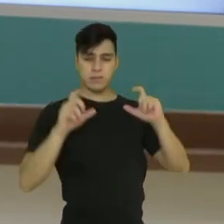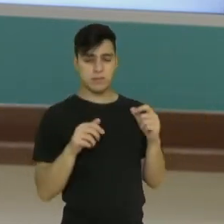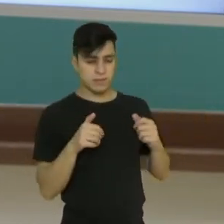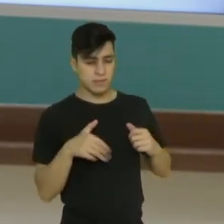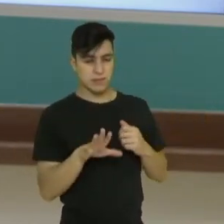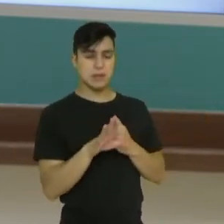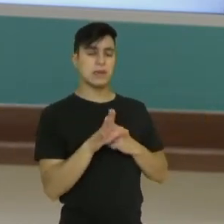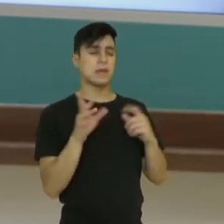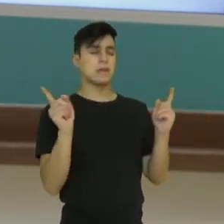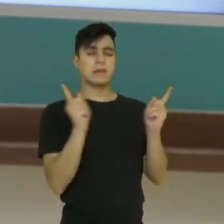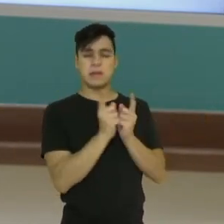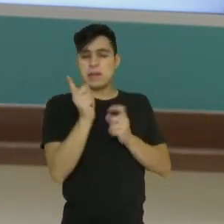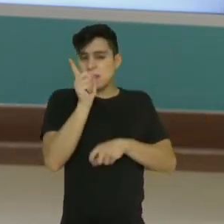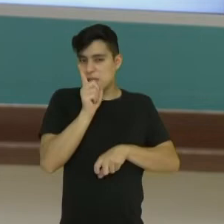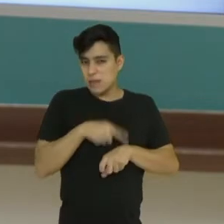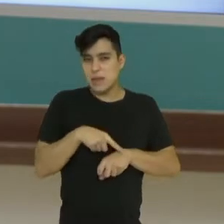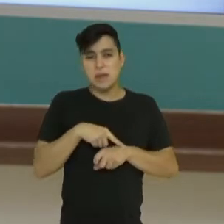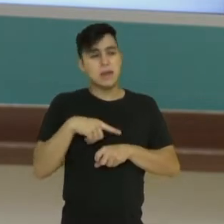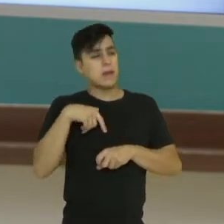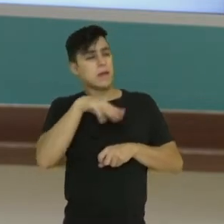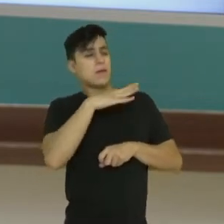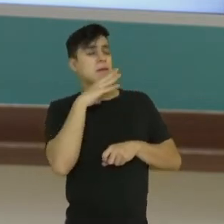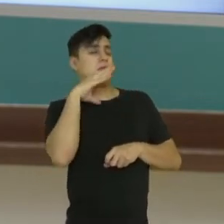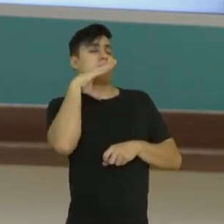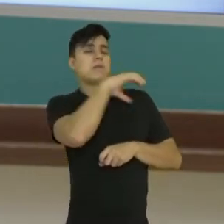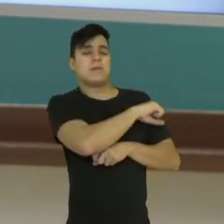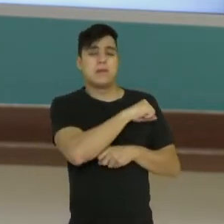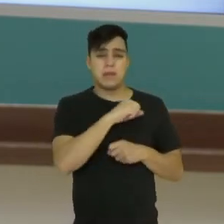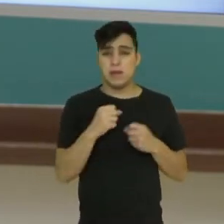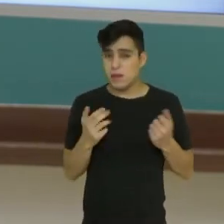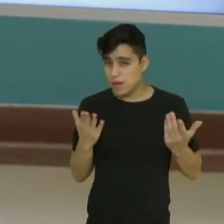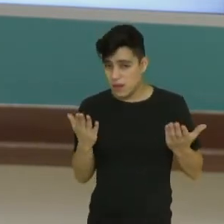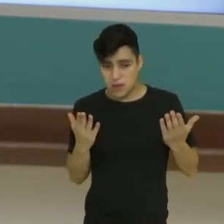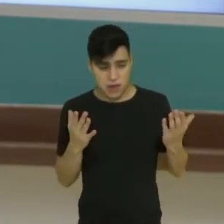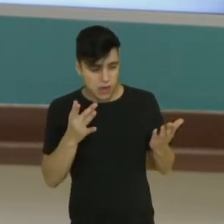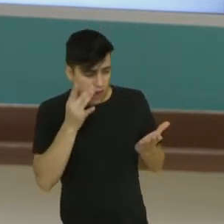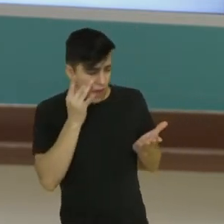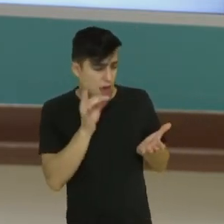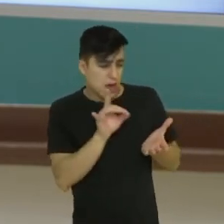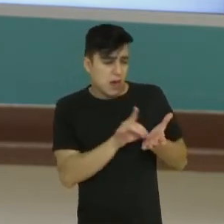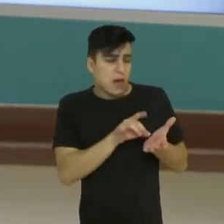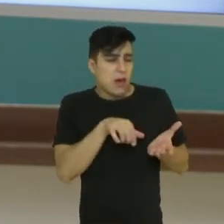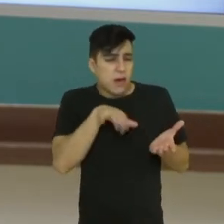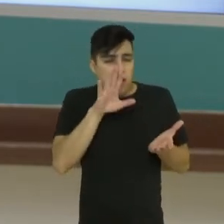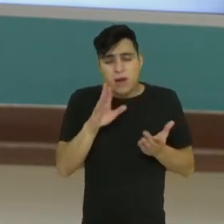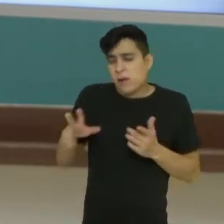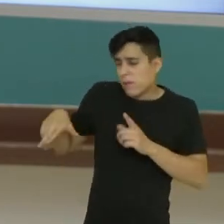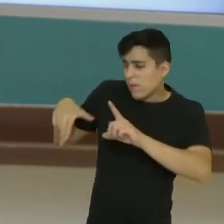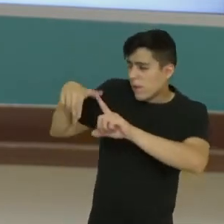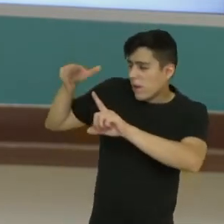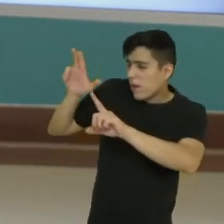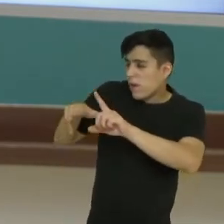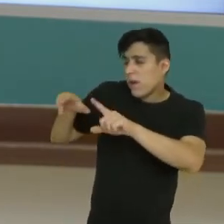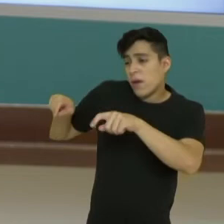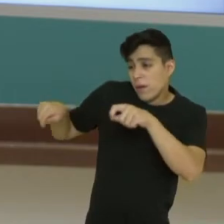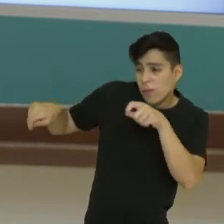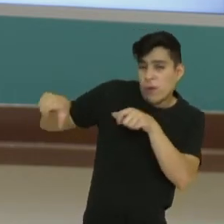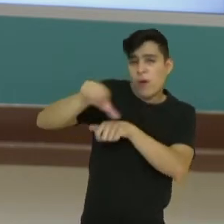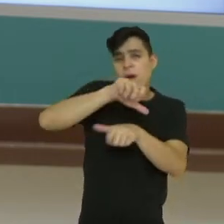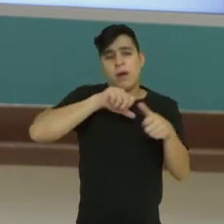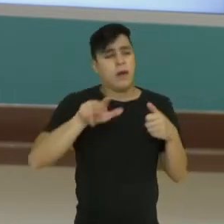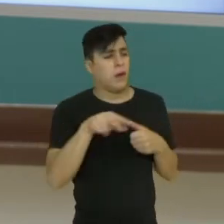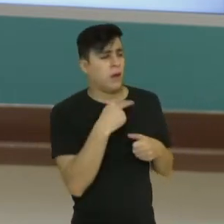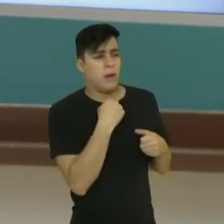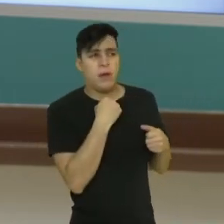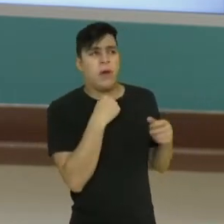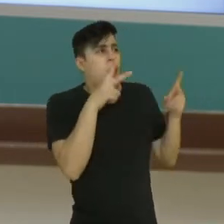muito menos tempo e é um efeito muito mais rápido. E vou ter uma realidade também. Então, a pintura teve que se reinventar. Ela não podia mais